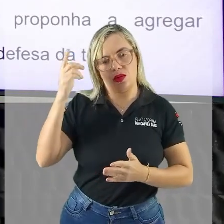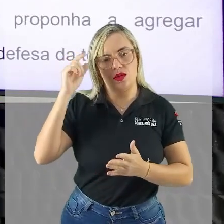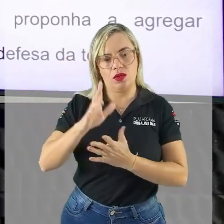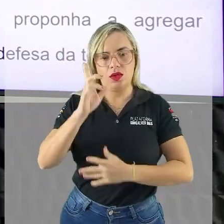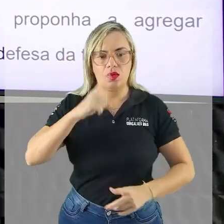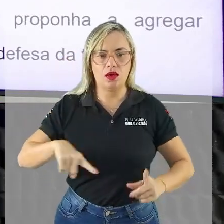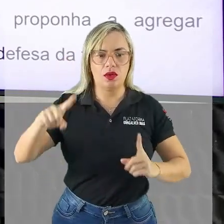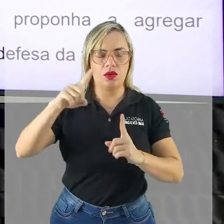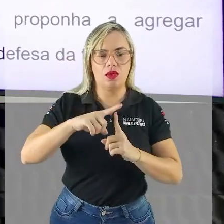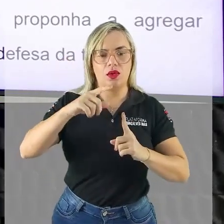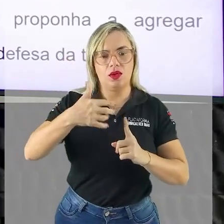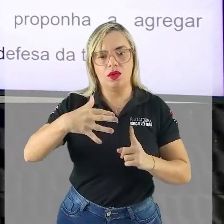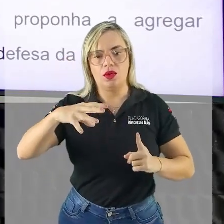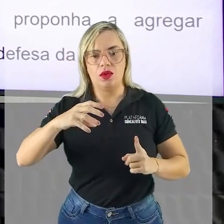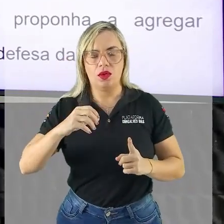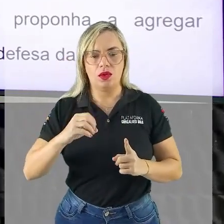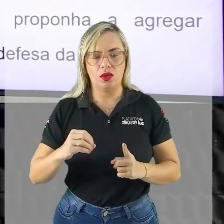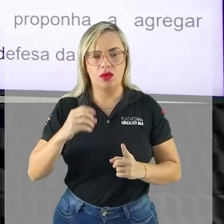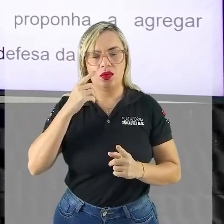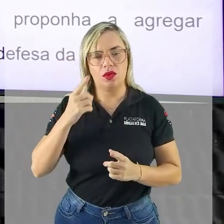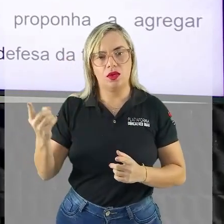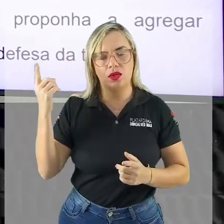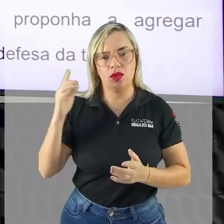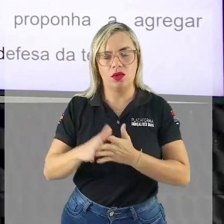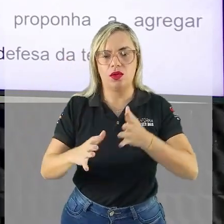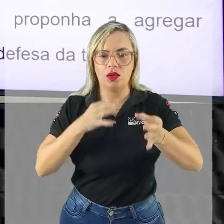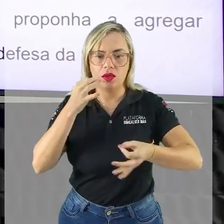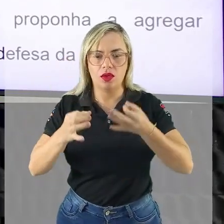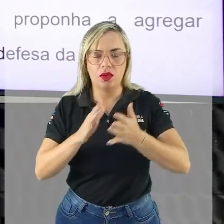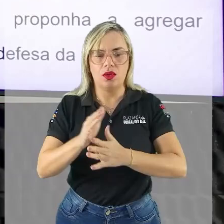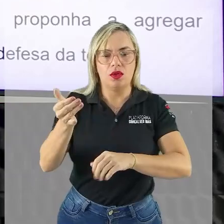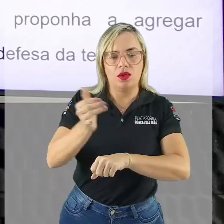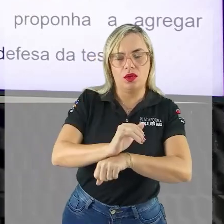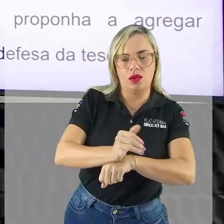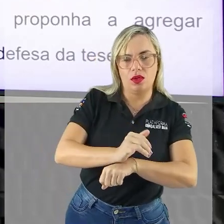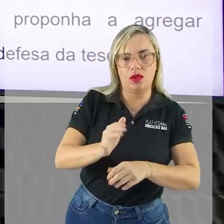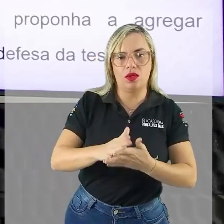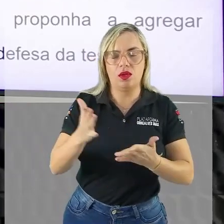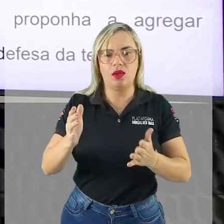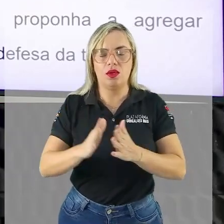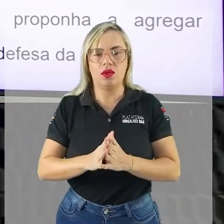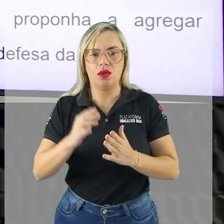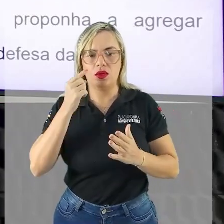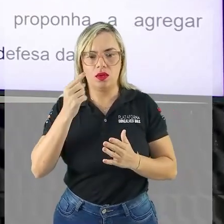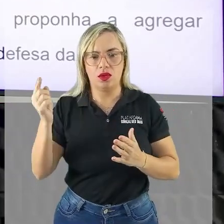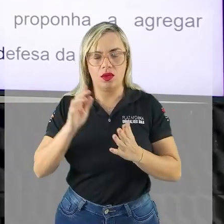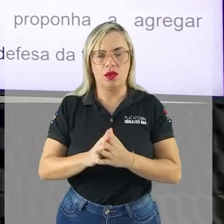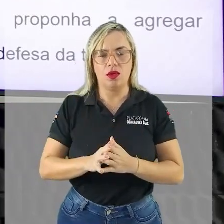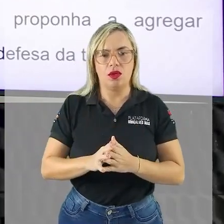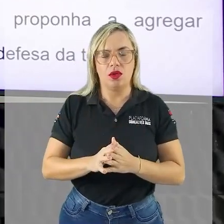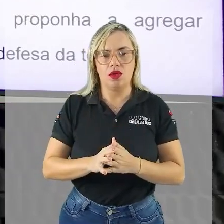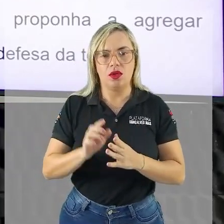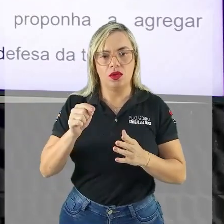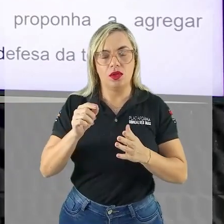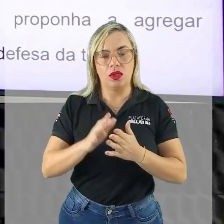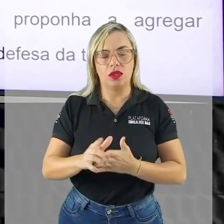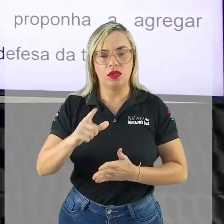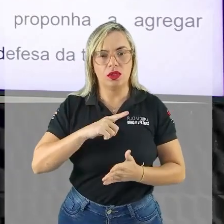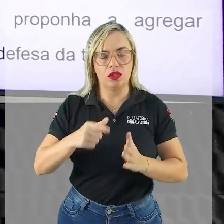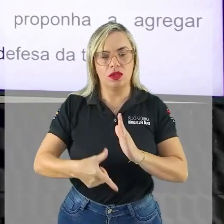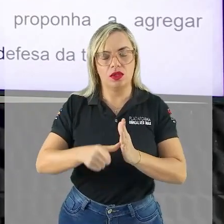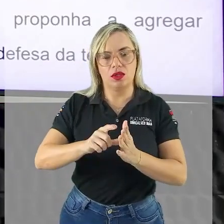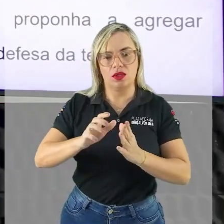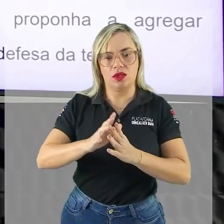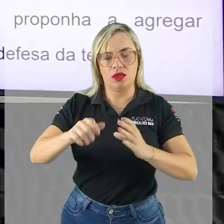de repertório, tá? Ou até mesmo uma estratégia argumentativa. Inclusive, são parênteses, tem um vídeo aqui específico sobre